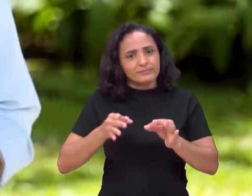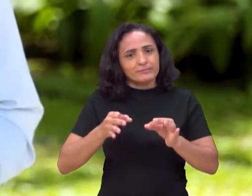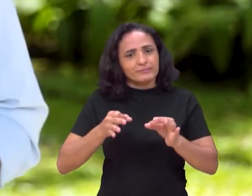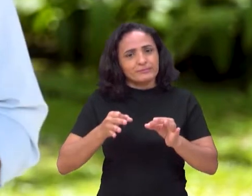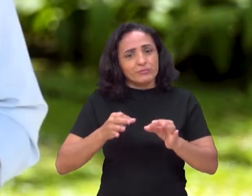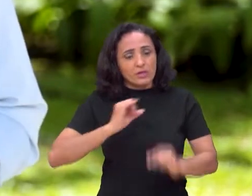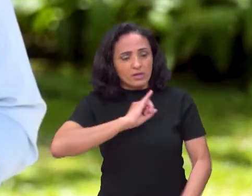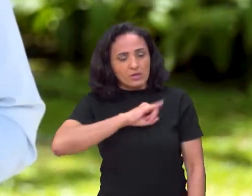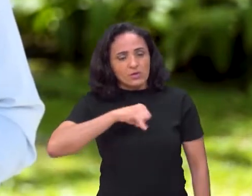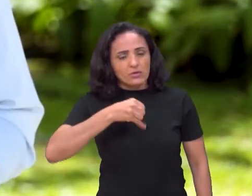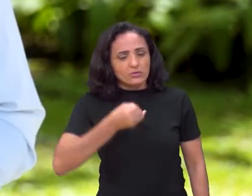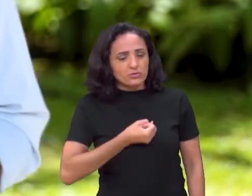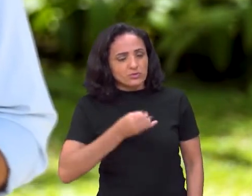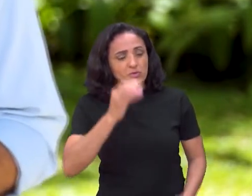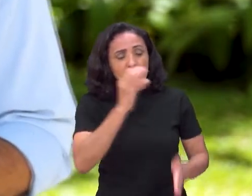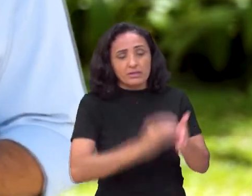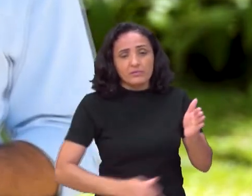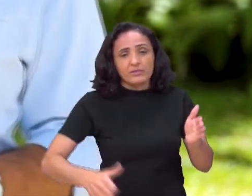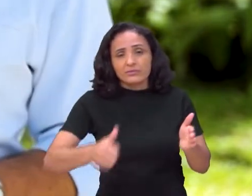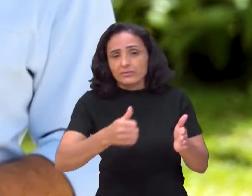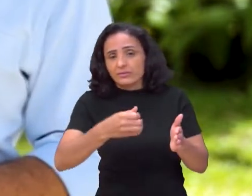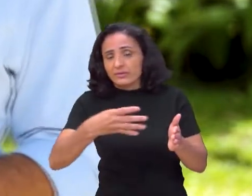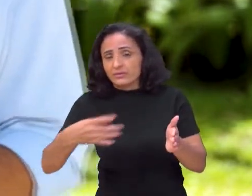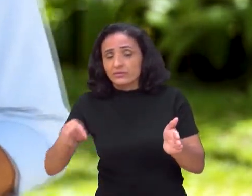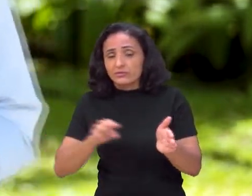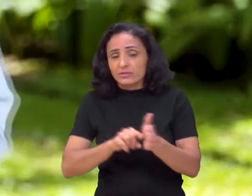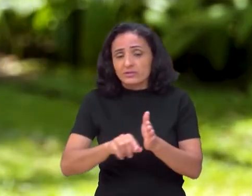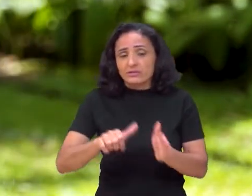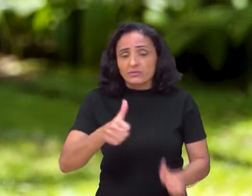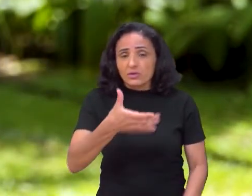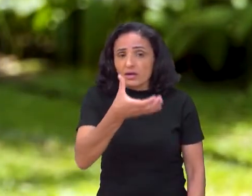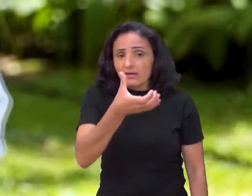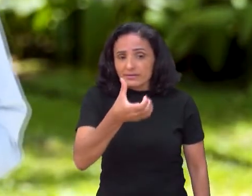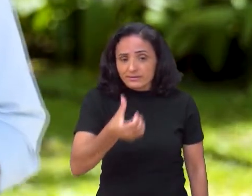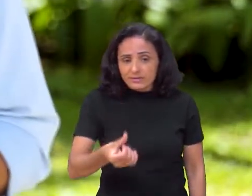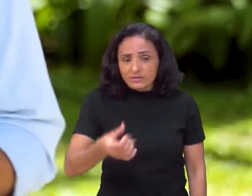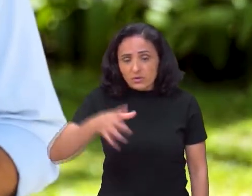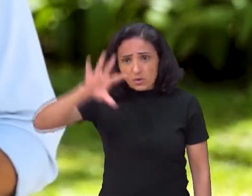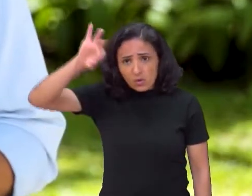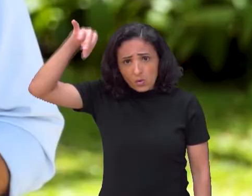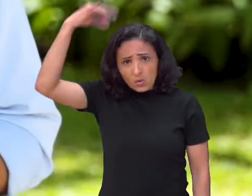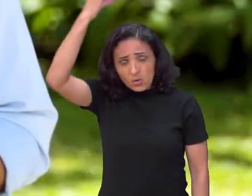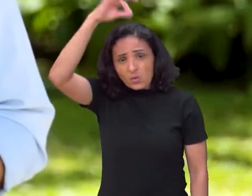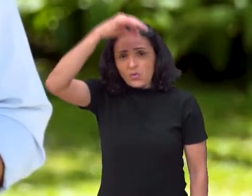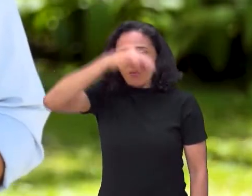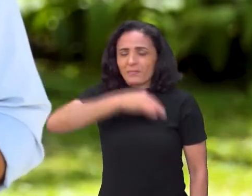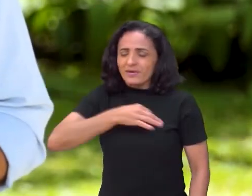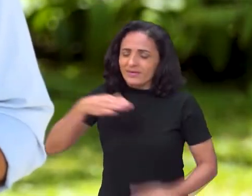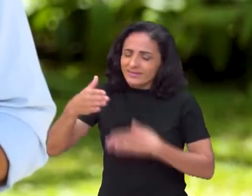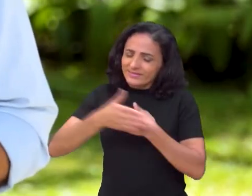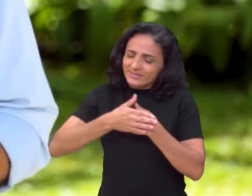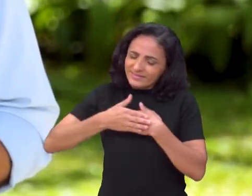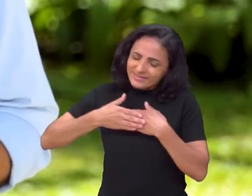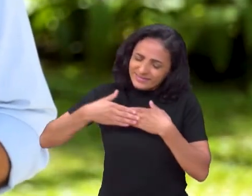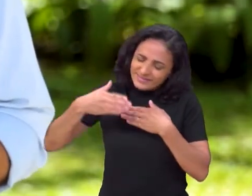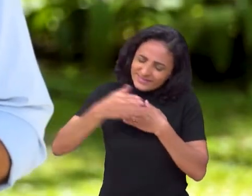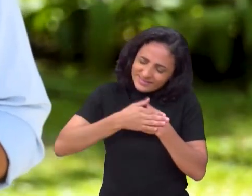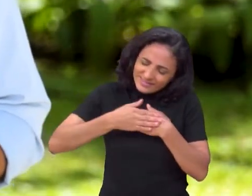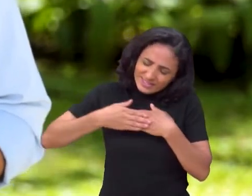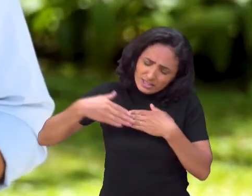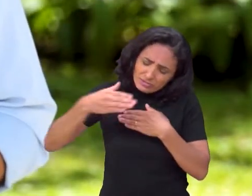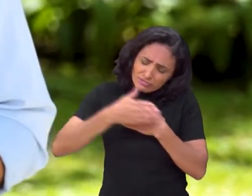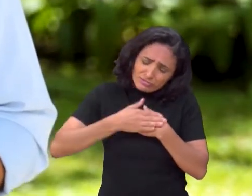João capítulo número 14, versículo número 16, diz que Ele é o mesmo Consolador, né? E vos darei